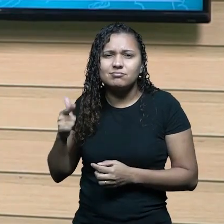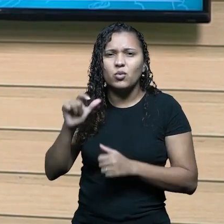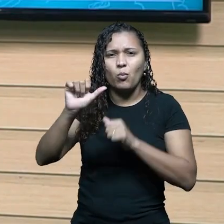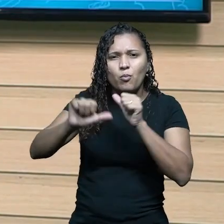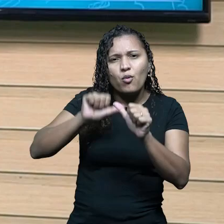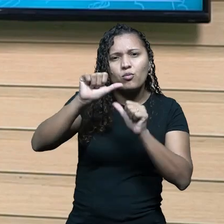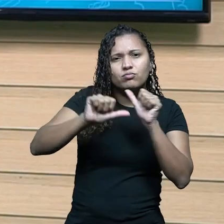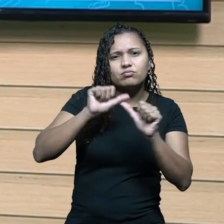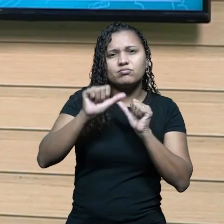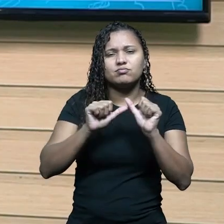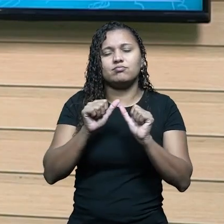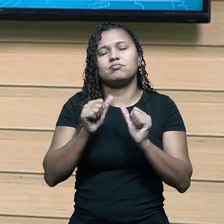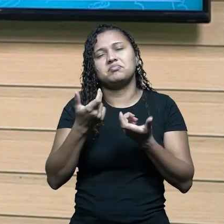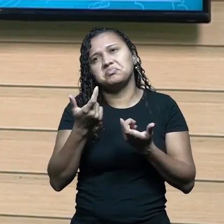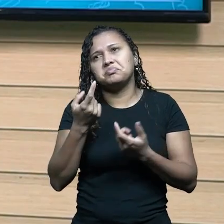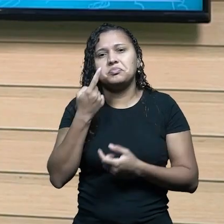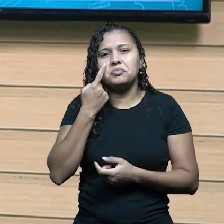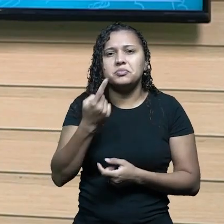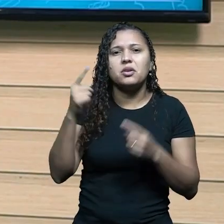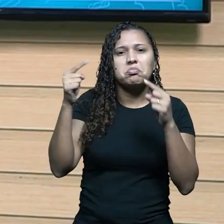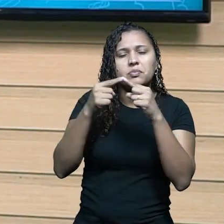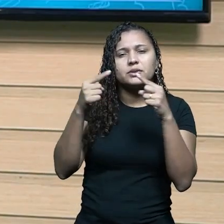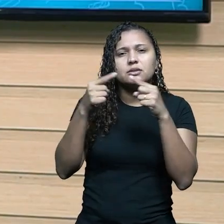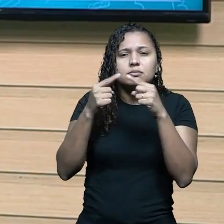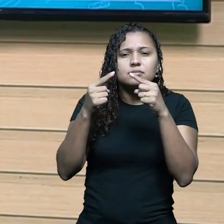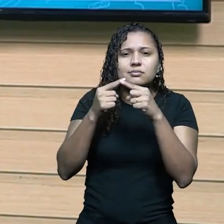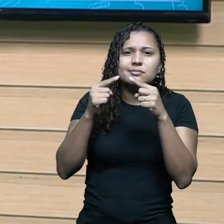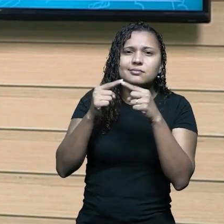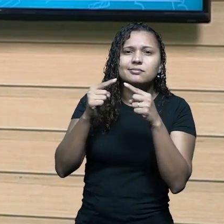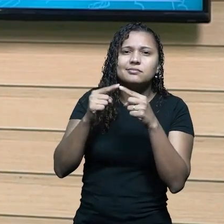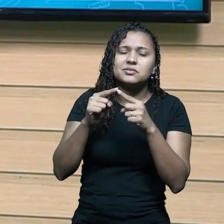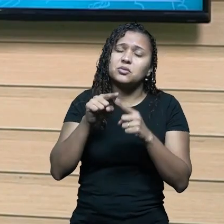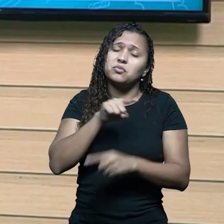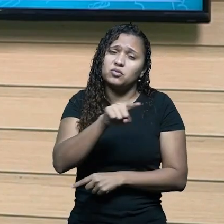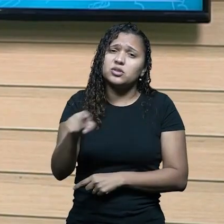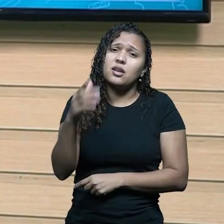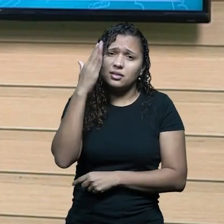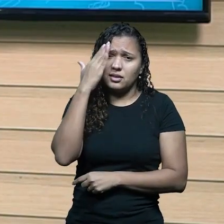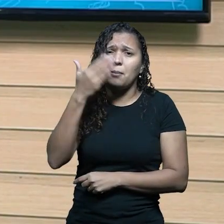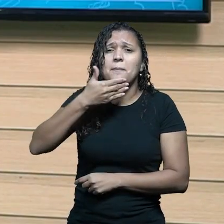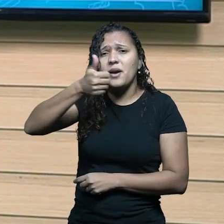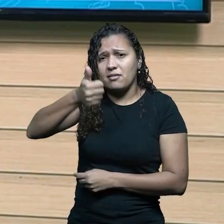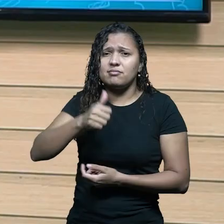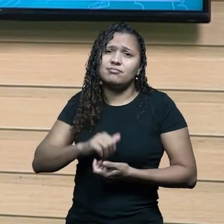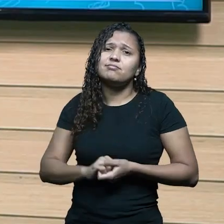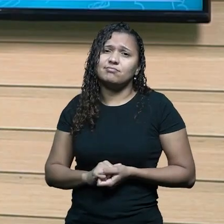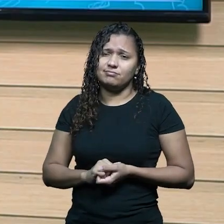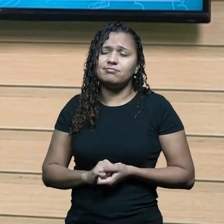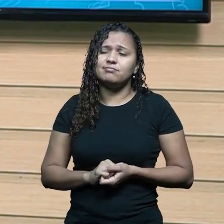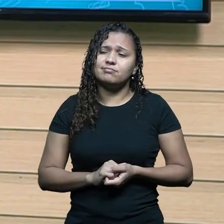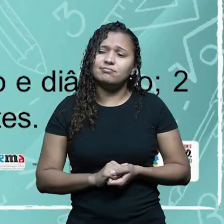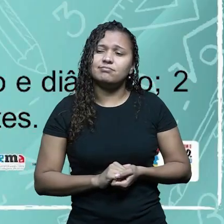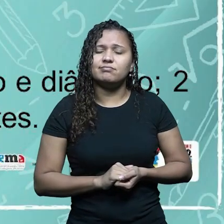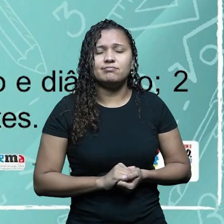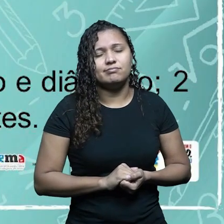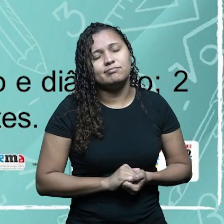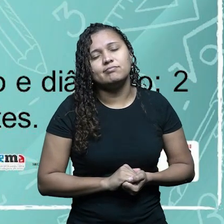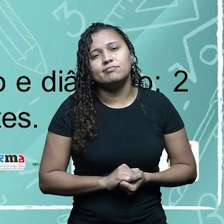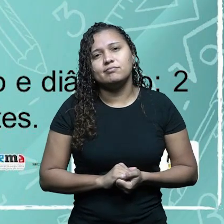diferentes modificações e observar e aplicar aquela que você entende que ficou melhor.